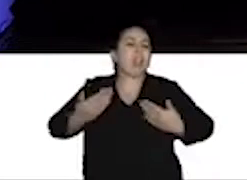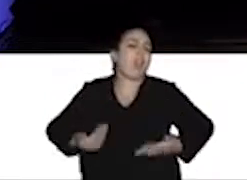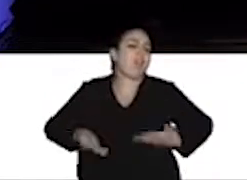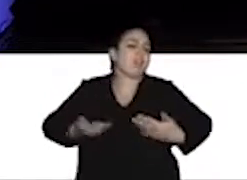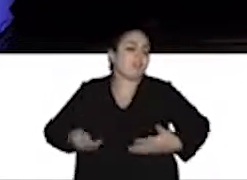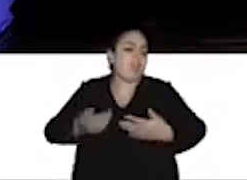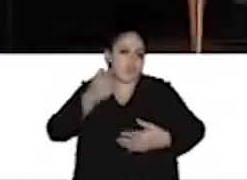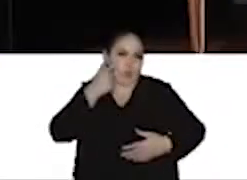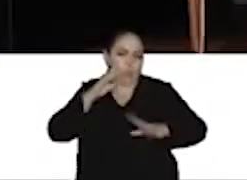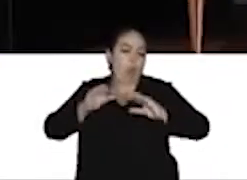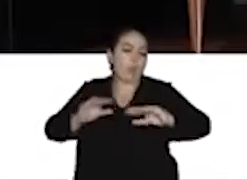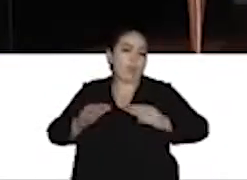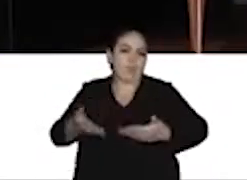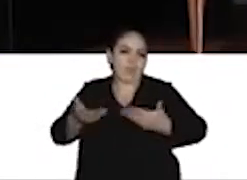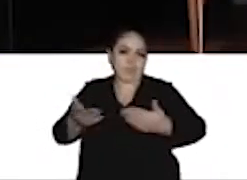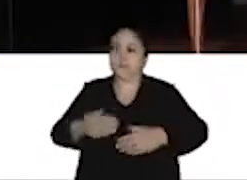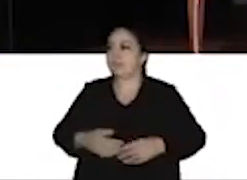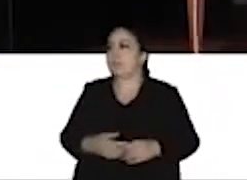Vai mole.